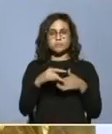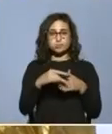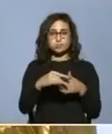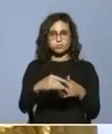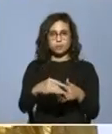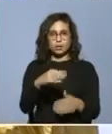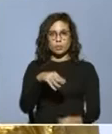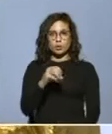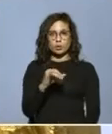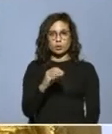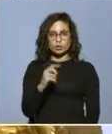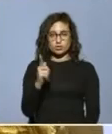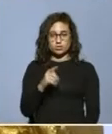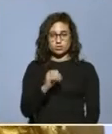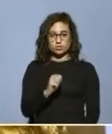Moisés,